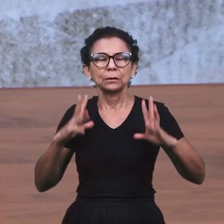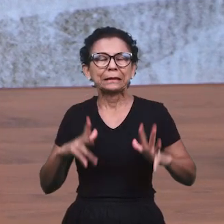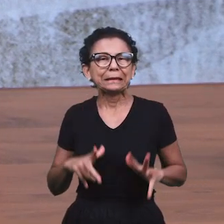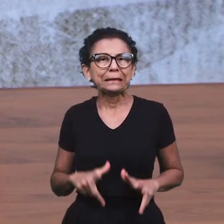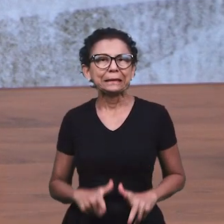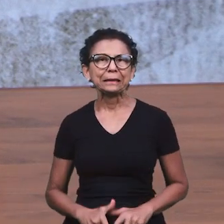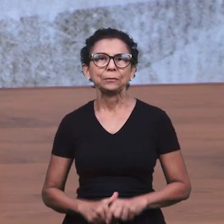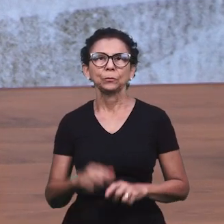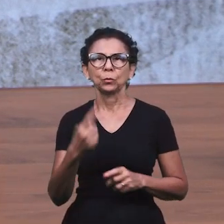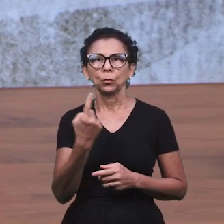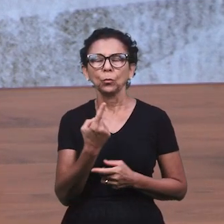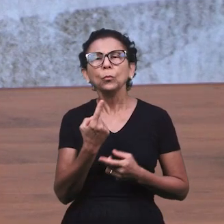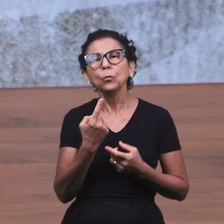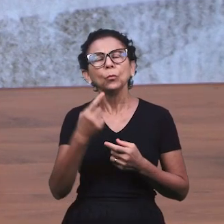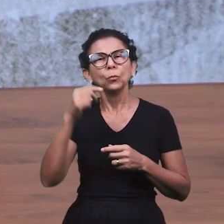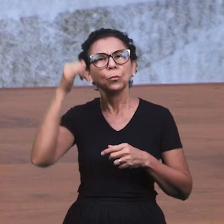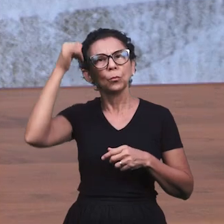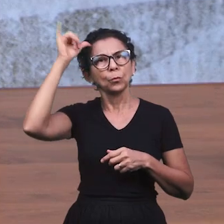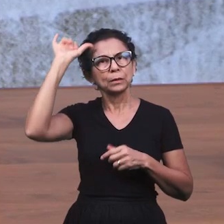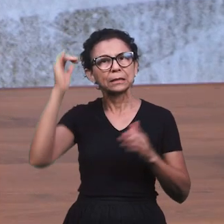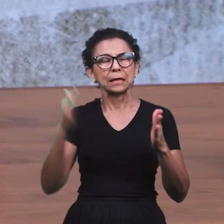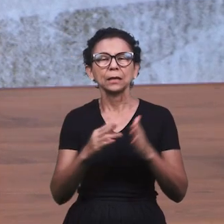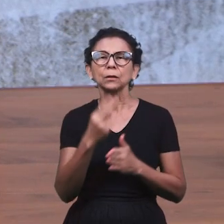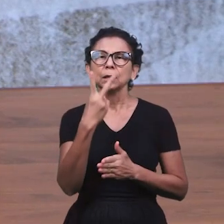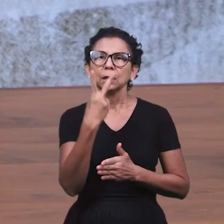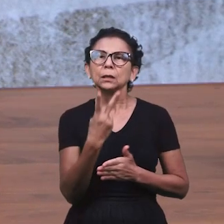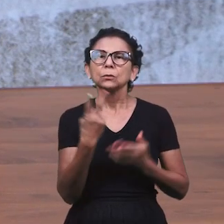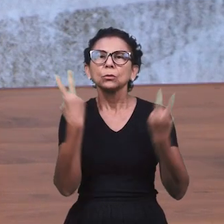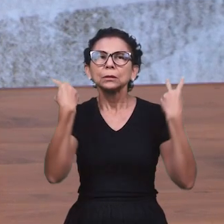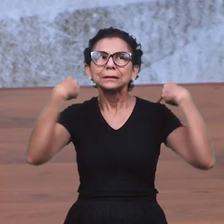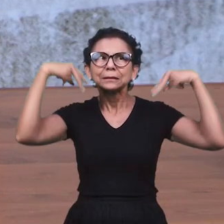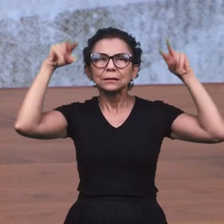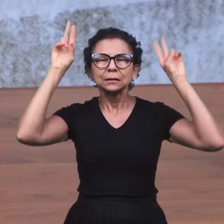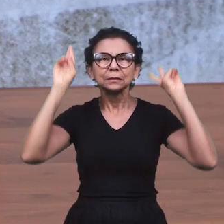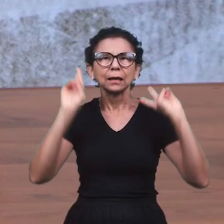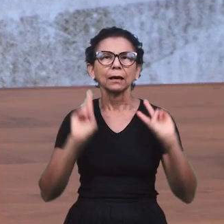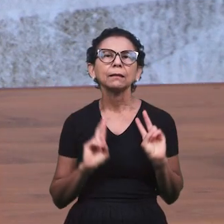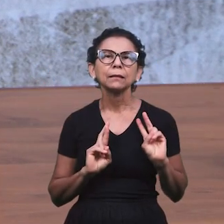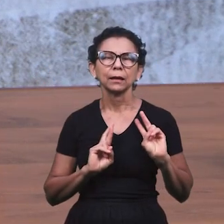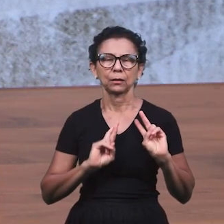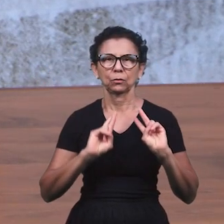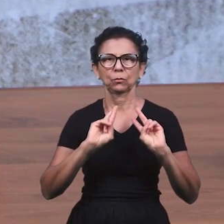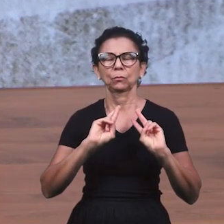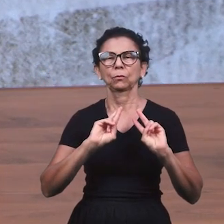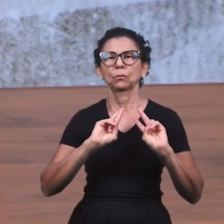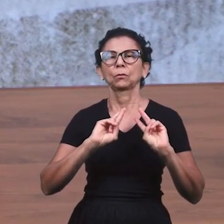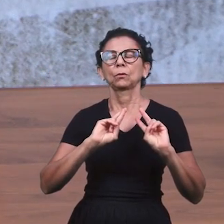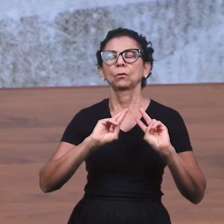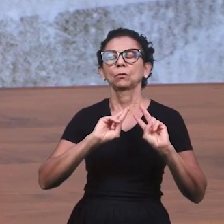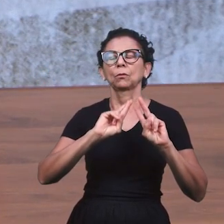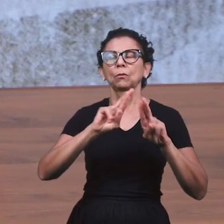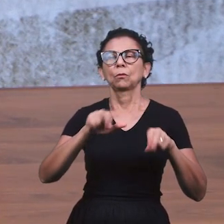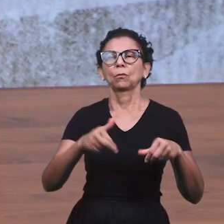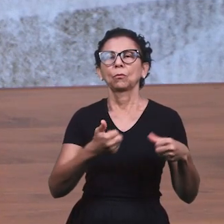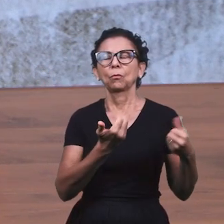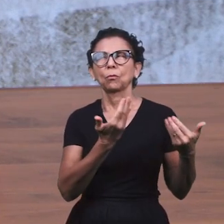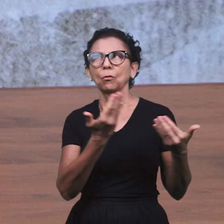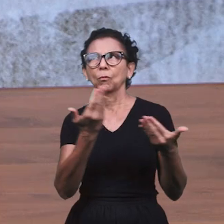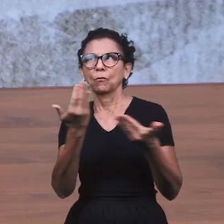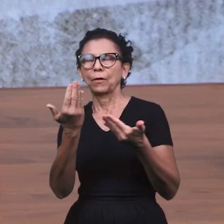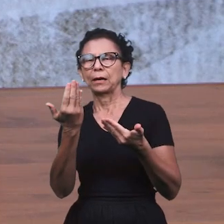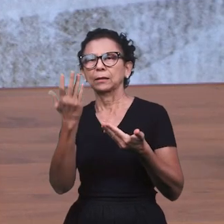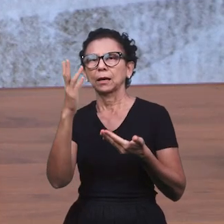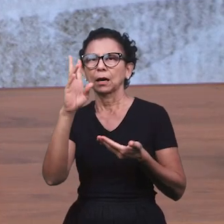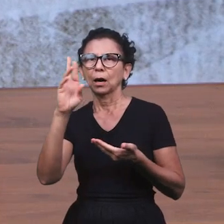2 carneiros. Holocaustos serão ao Senhor, com a sua oferta de manjares e